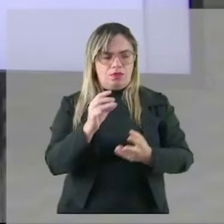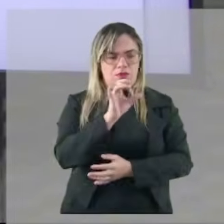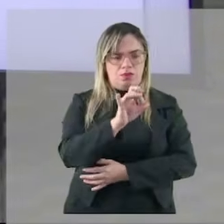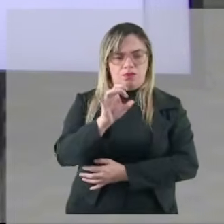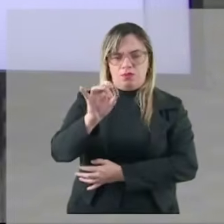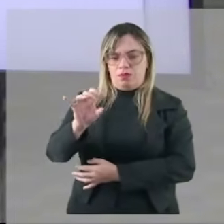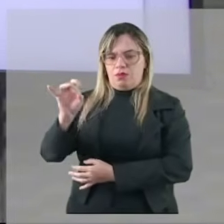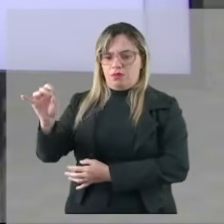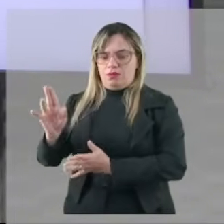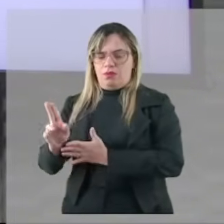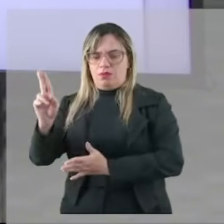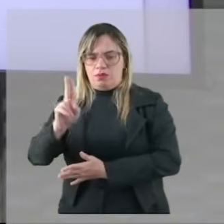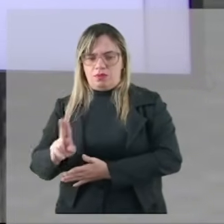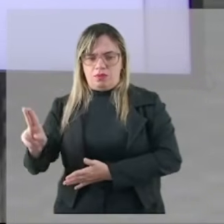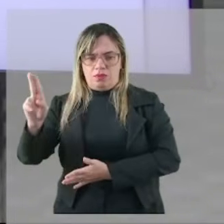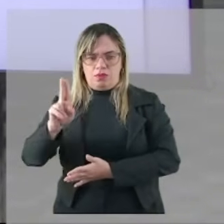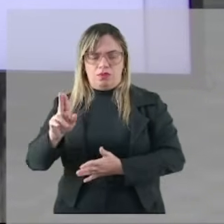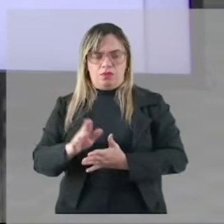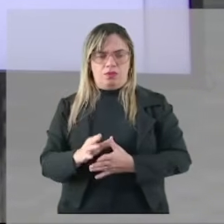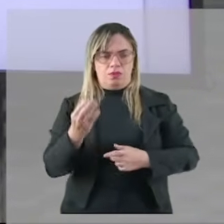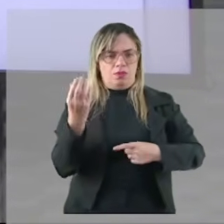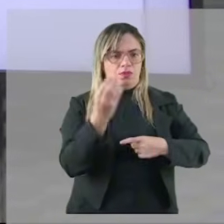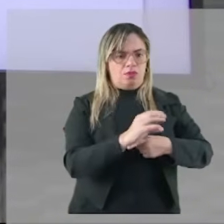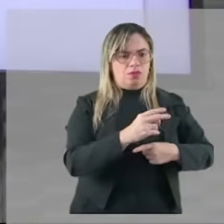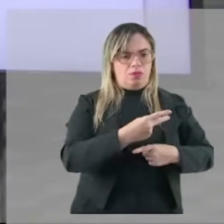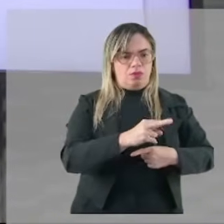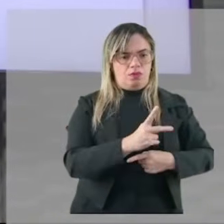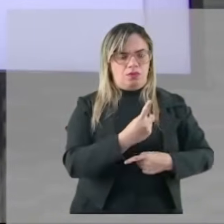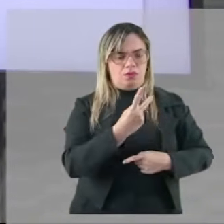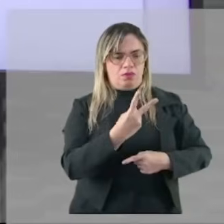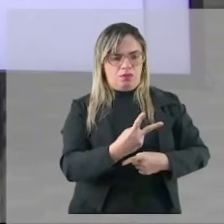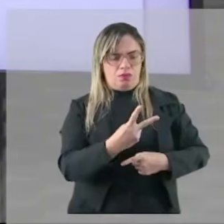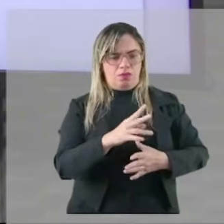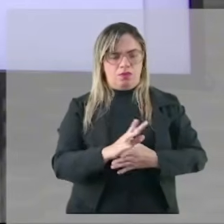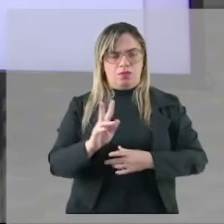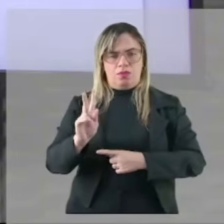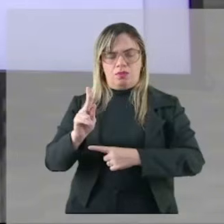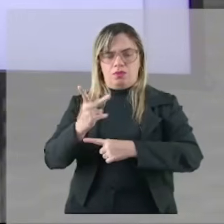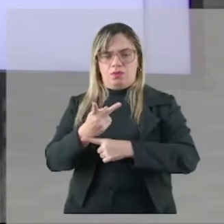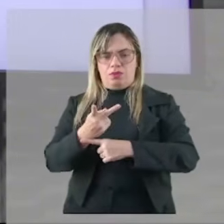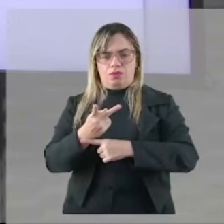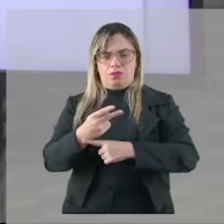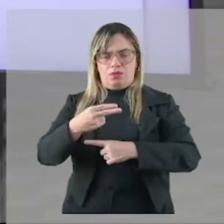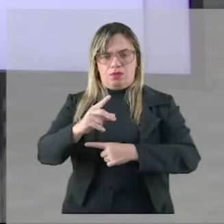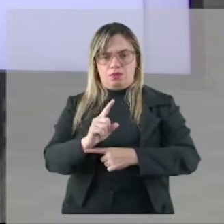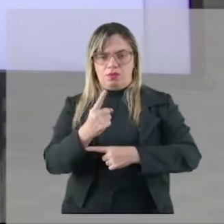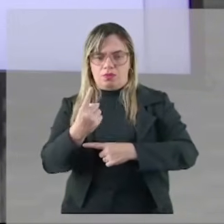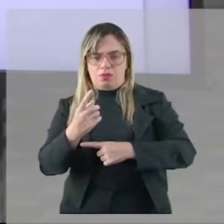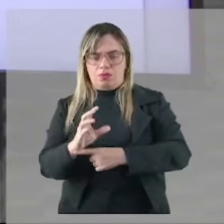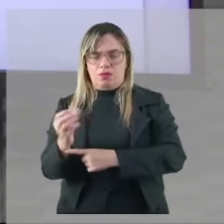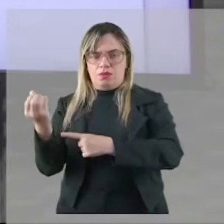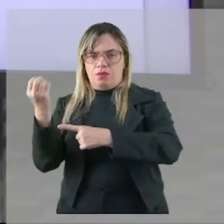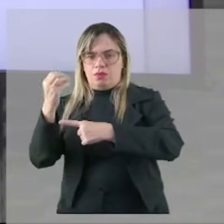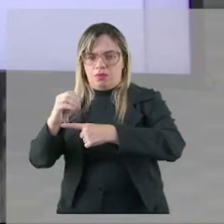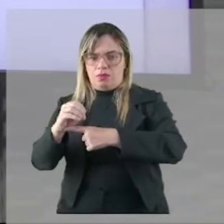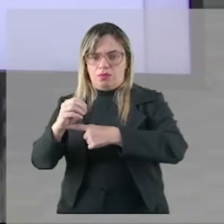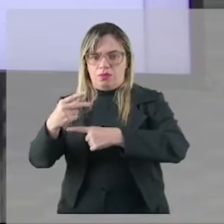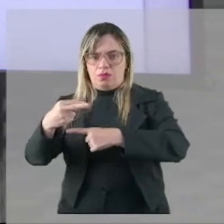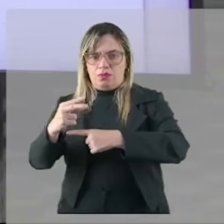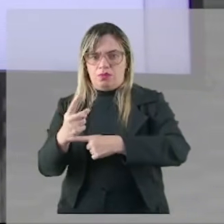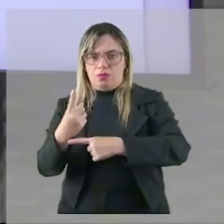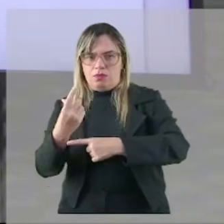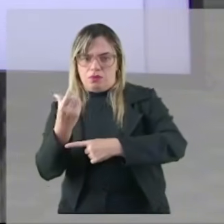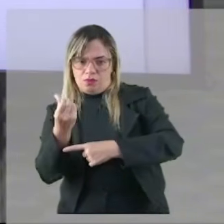tá? Um carbono tem massa atômica 12, um hidrogênio tem massa 1 e um oxigênio tem massa